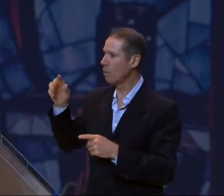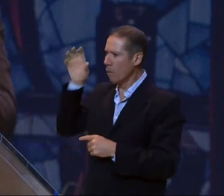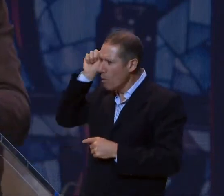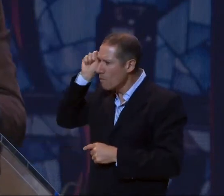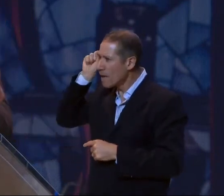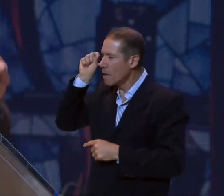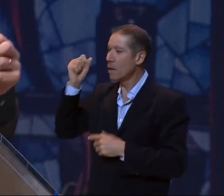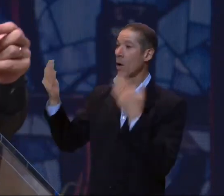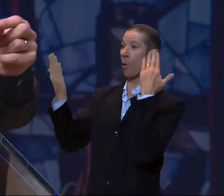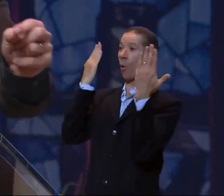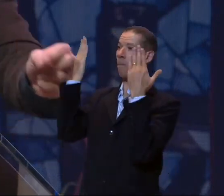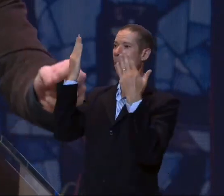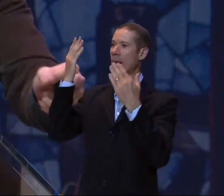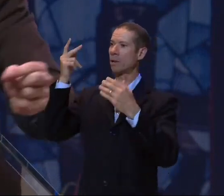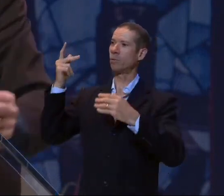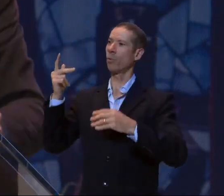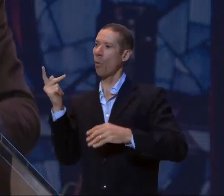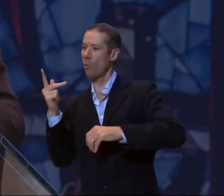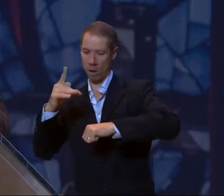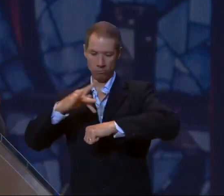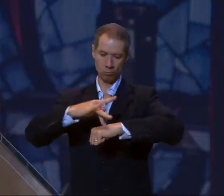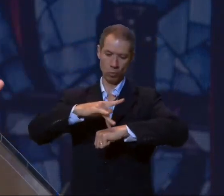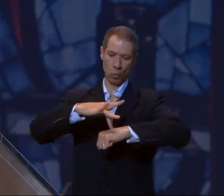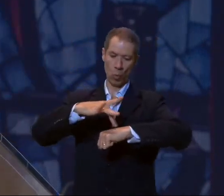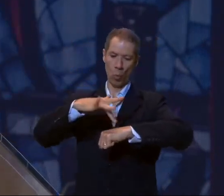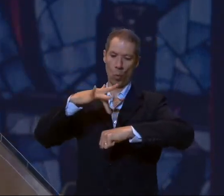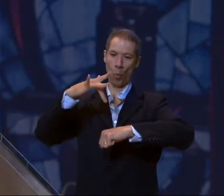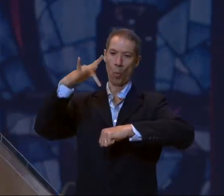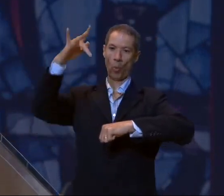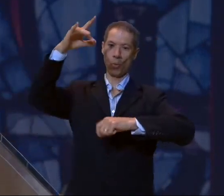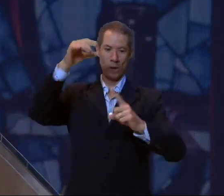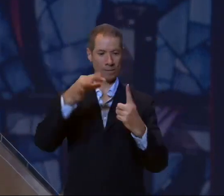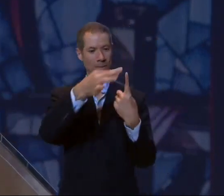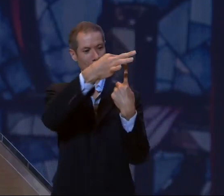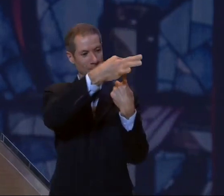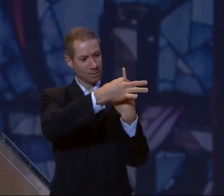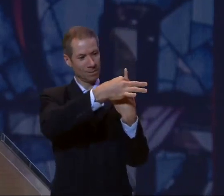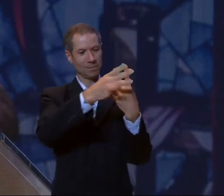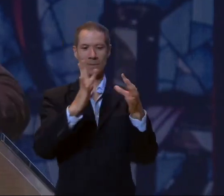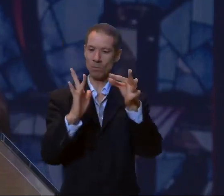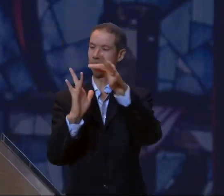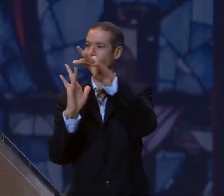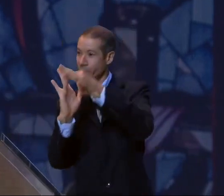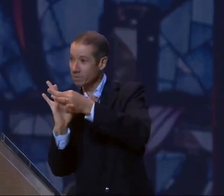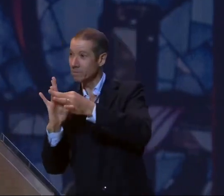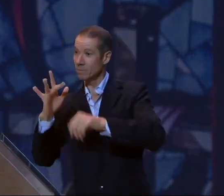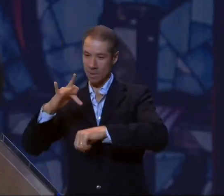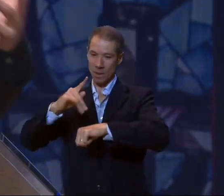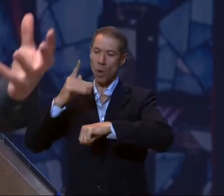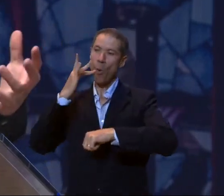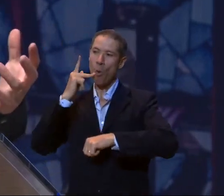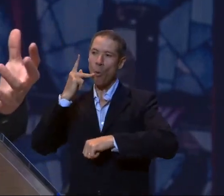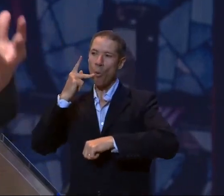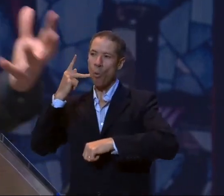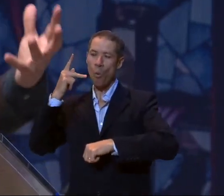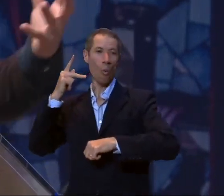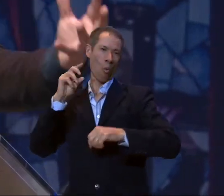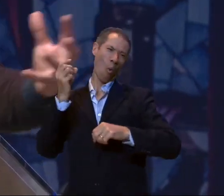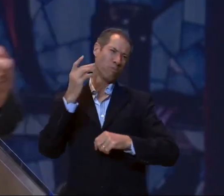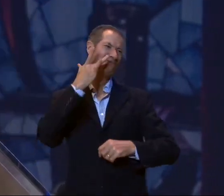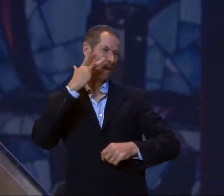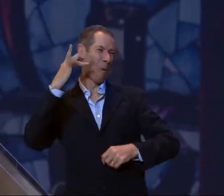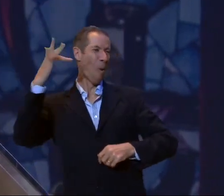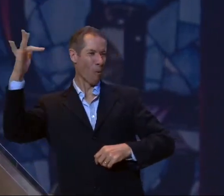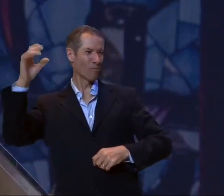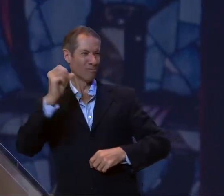uma joia que levamos para o joalheiro. Às vezes, olhando para a joia, ela parece perfeita aos